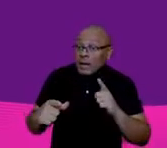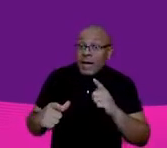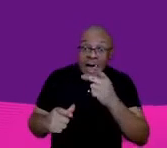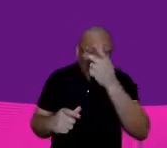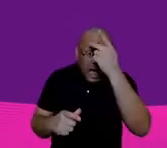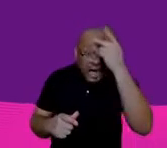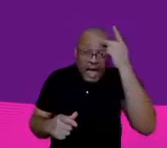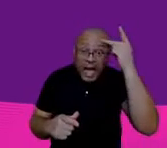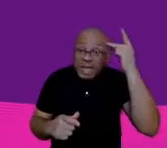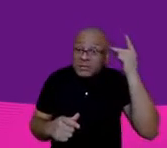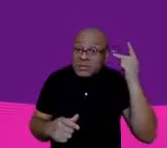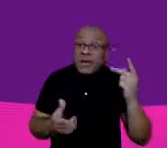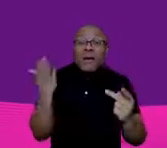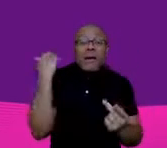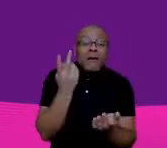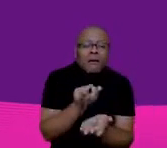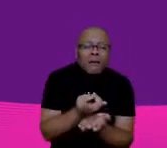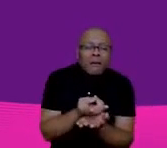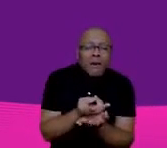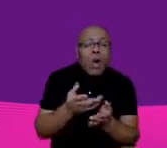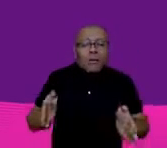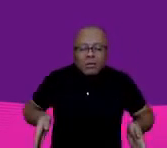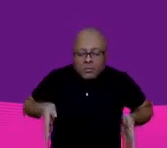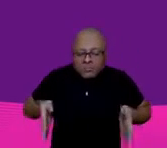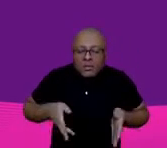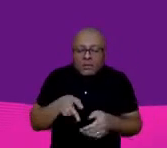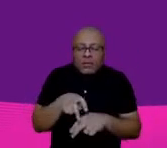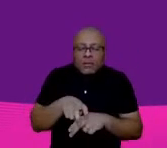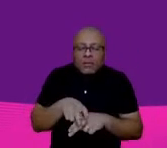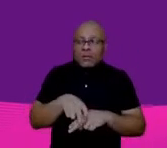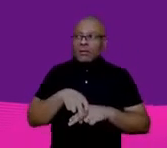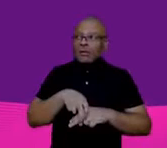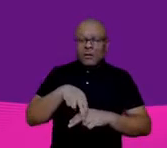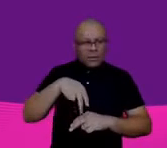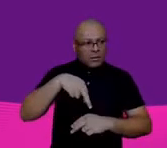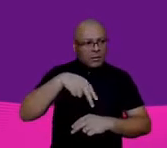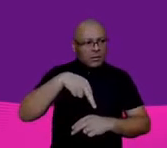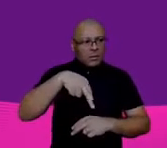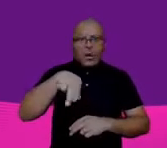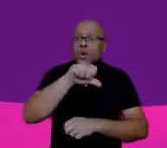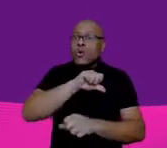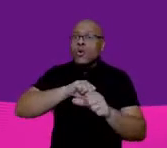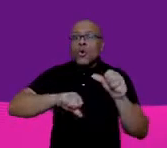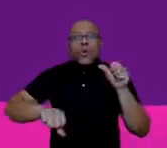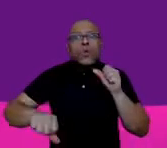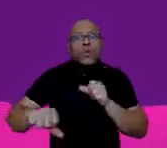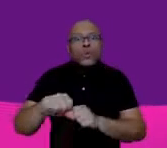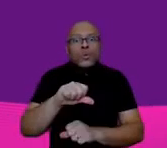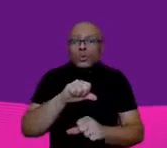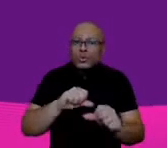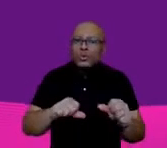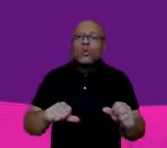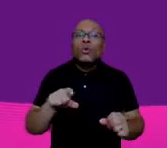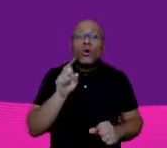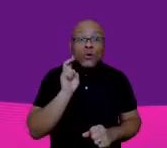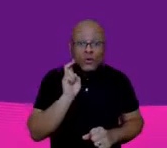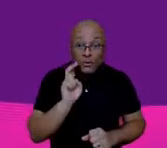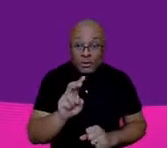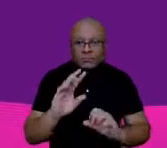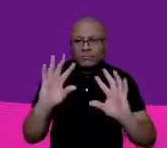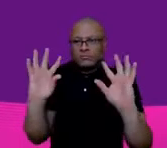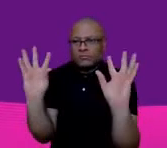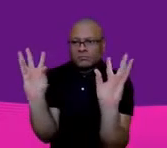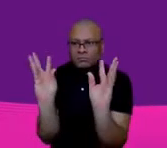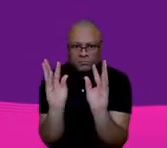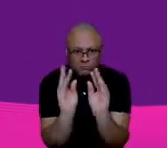acamadas ou em cadeiras de roda e começavam a levantar, isso foi o marco, então, que quem sintetizou ganhou o Prêmio Nobel de Medicina